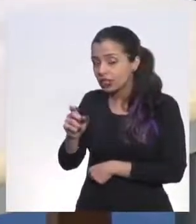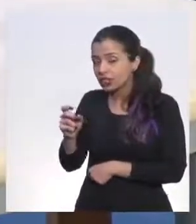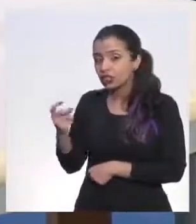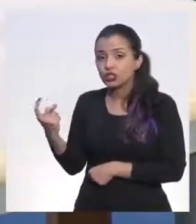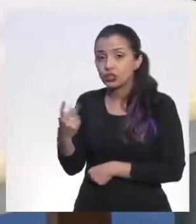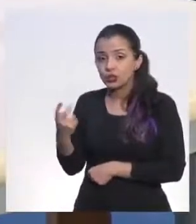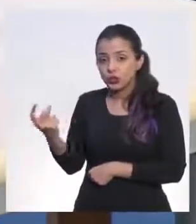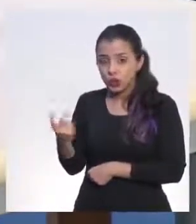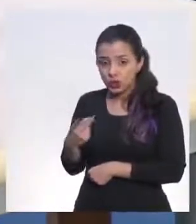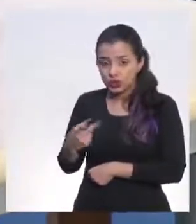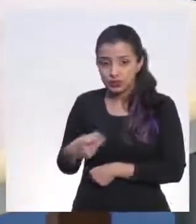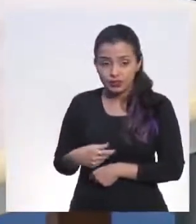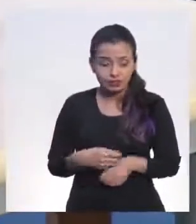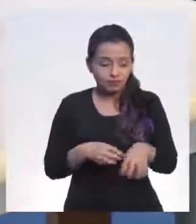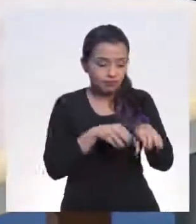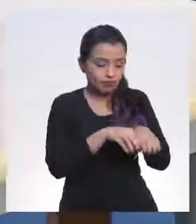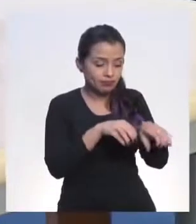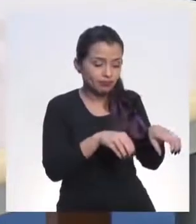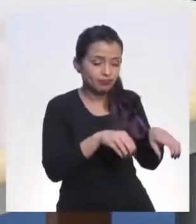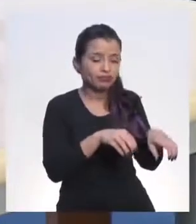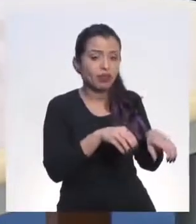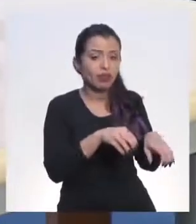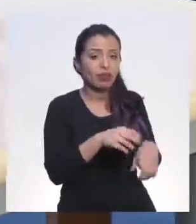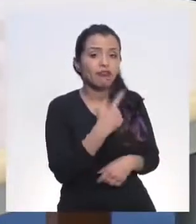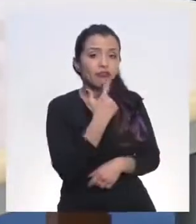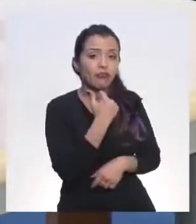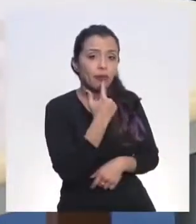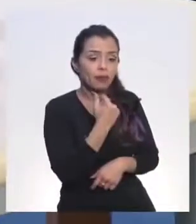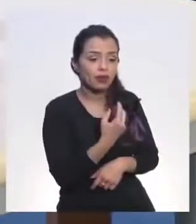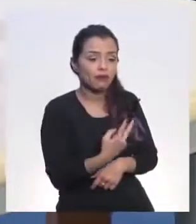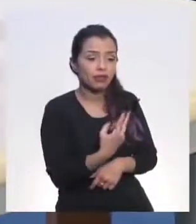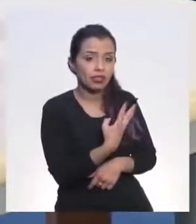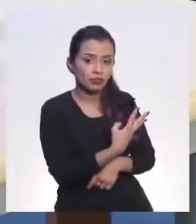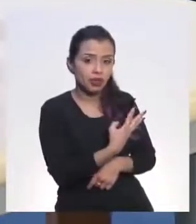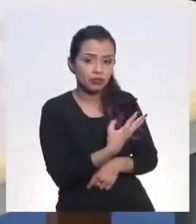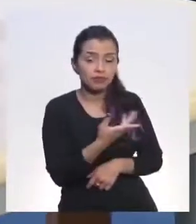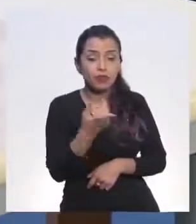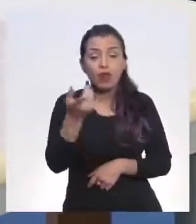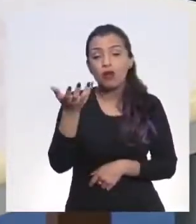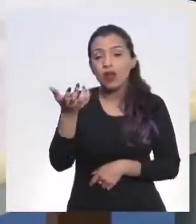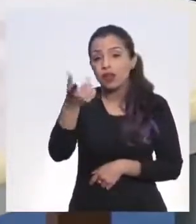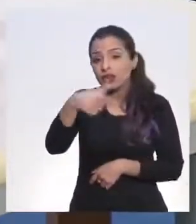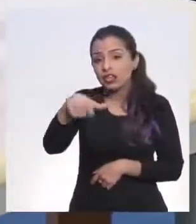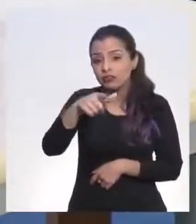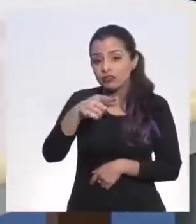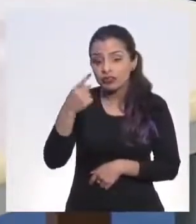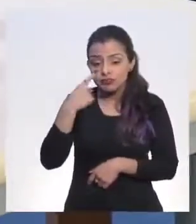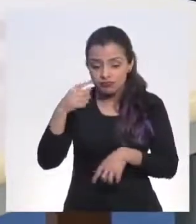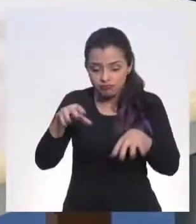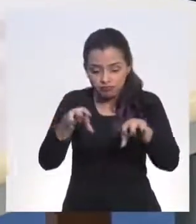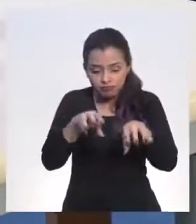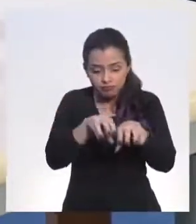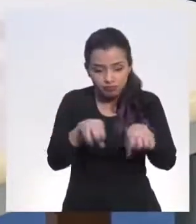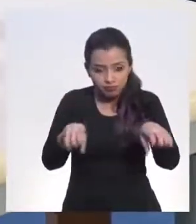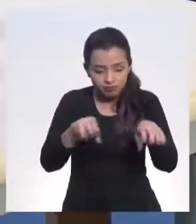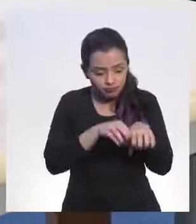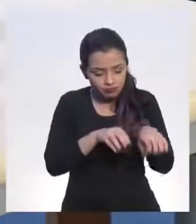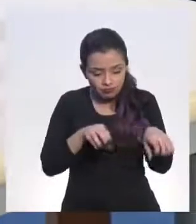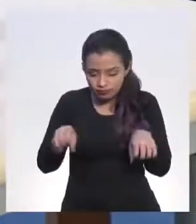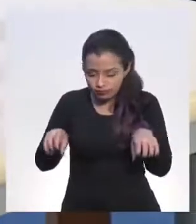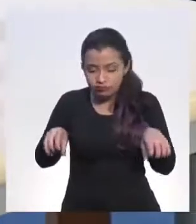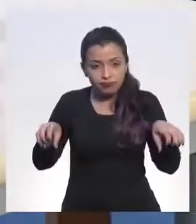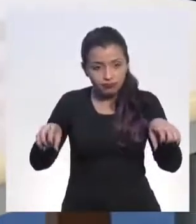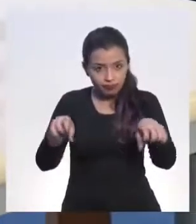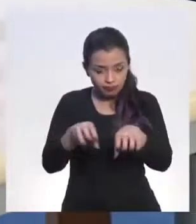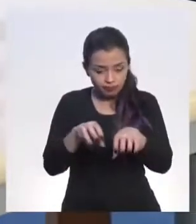que é um montinho maior, eu tenho 24. Qual que é a missão de vocês? Encontrar, ó, aqui é uma situação, eu estou montando a situação